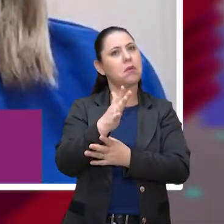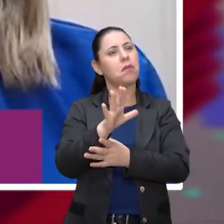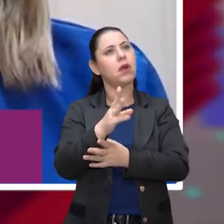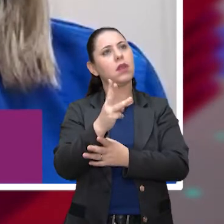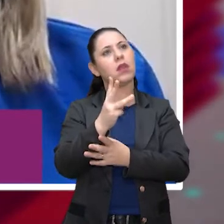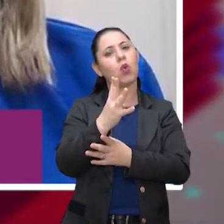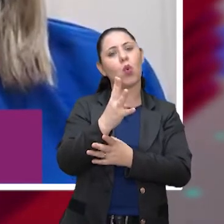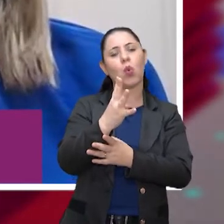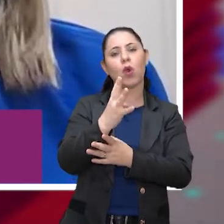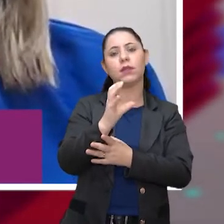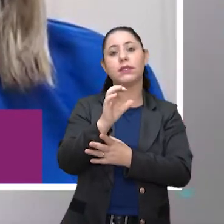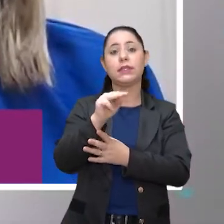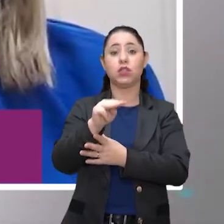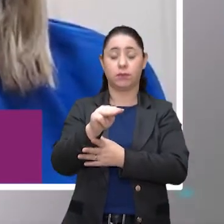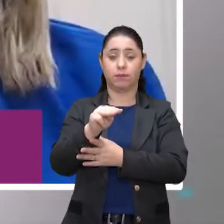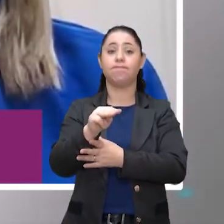4.